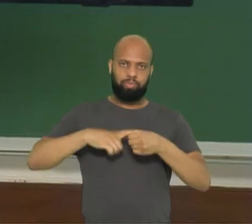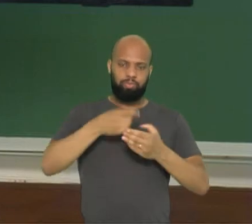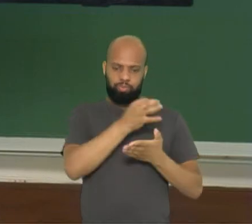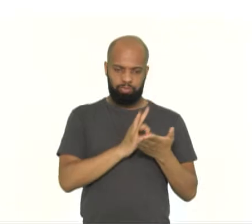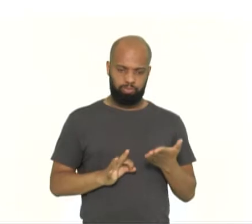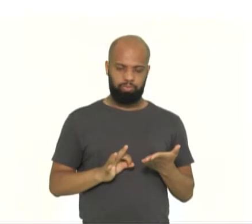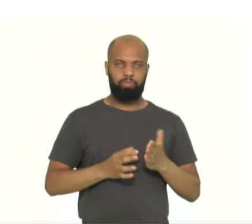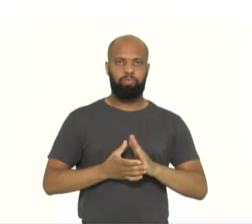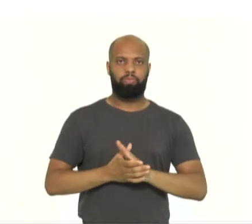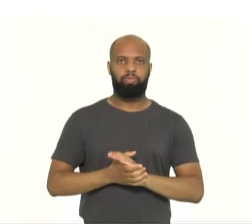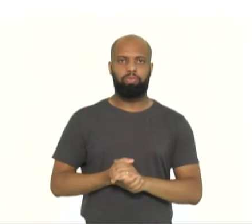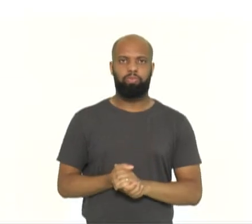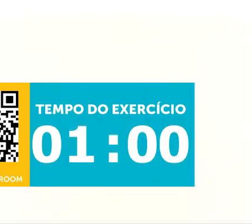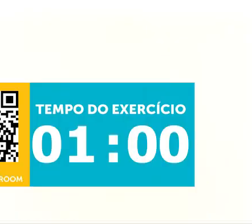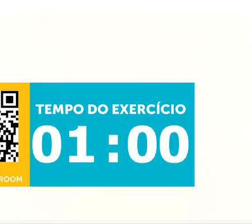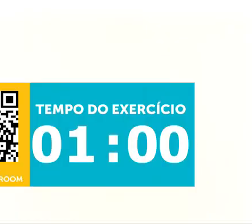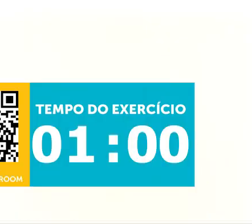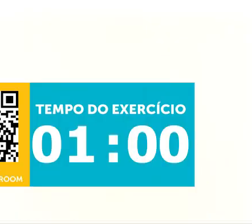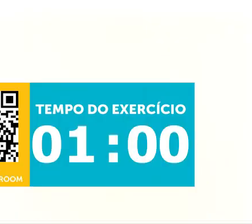bien?